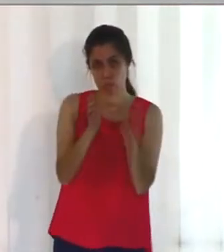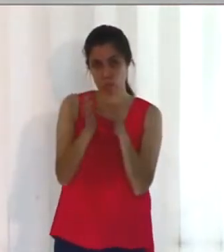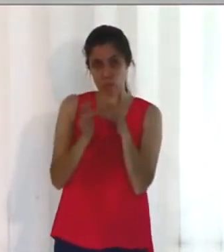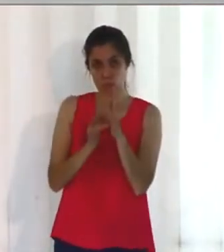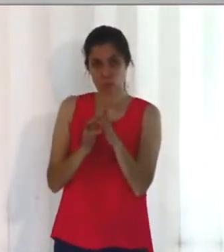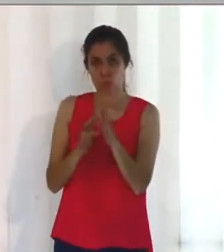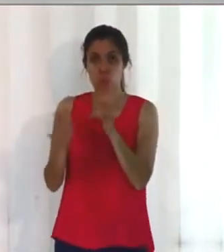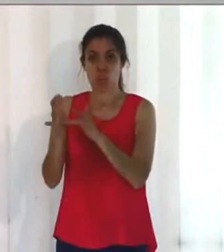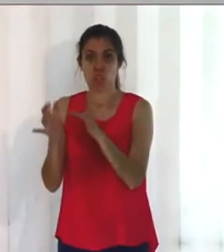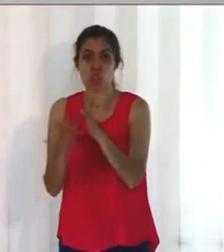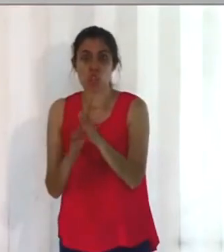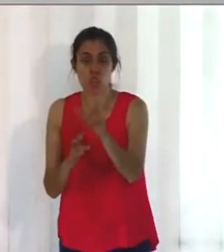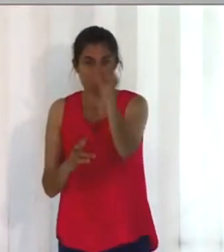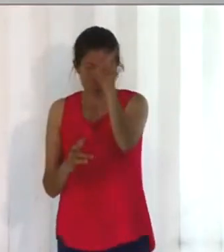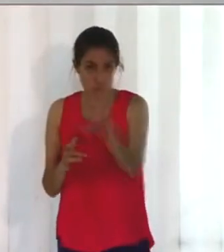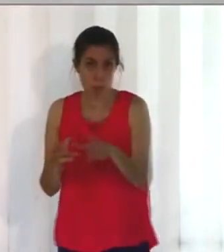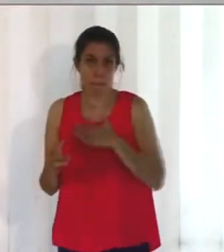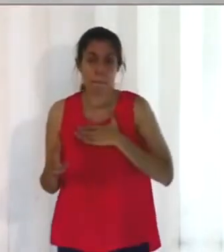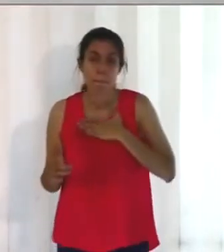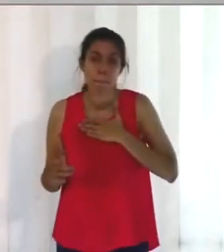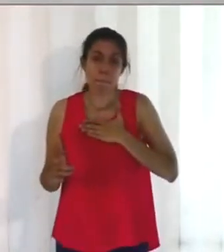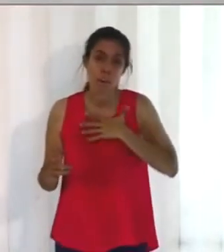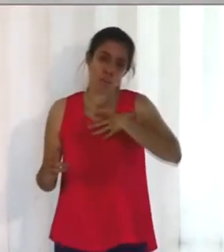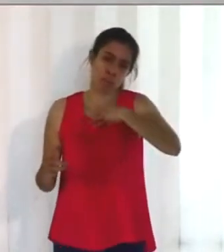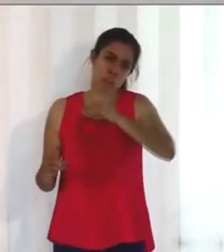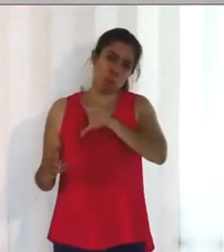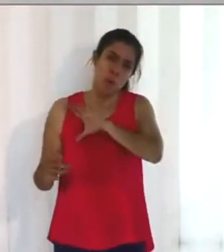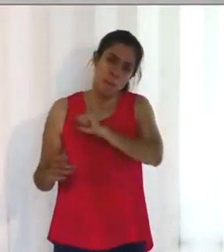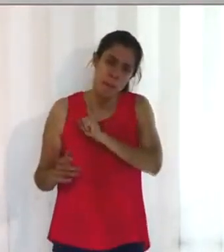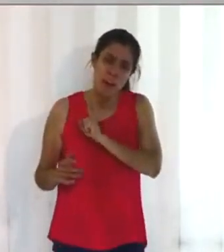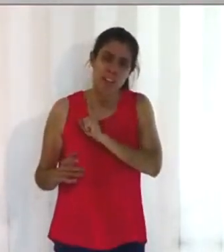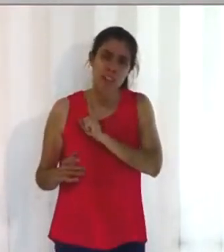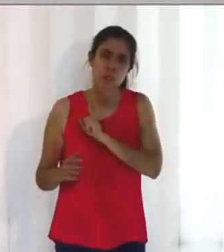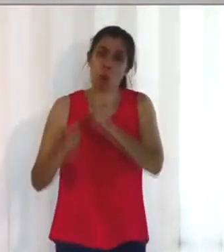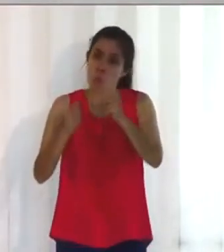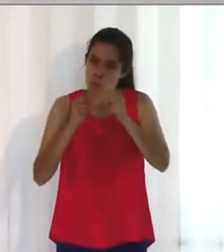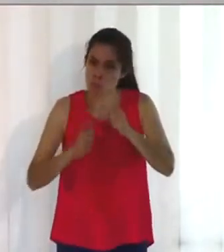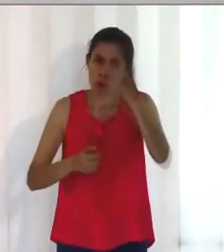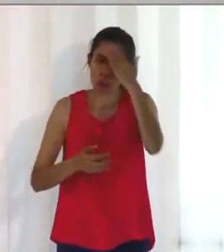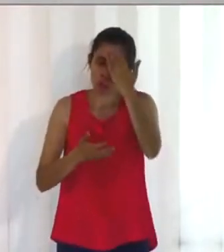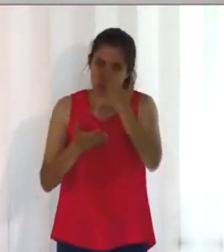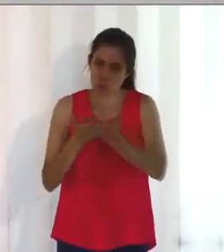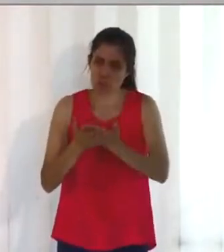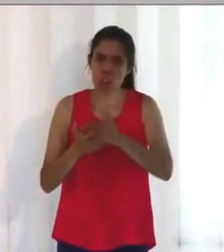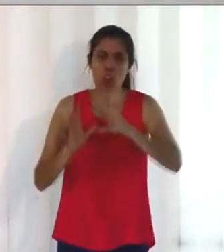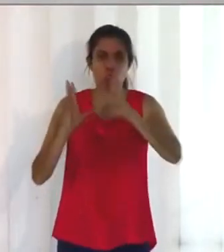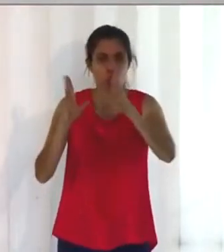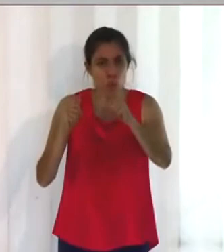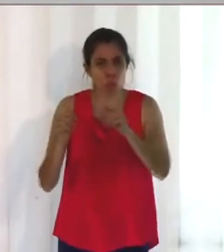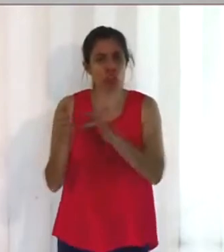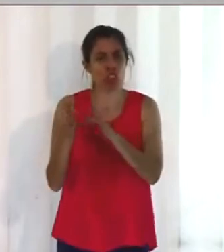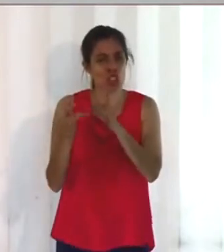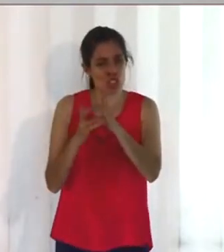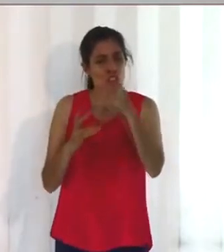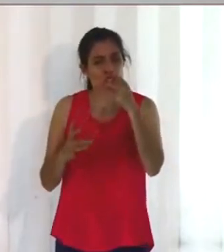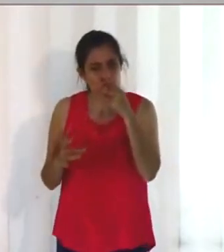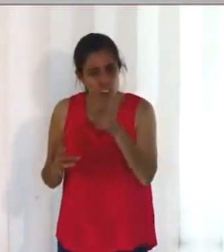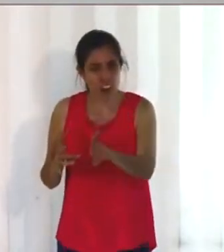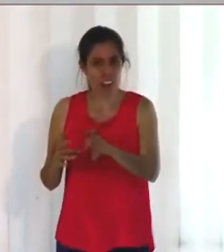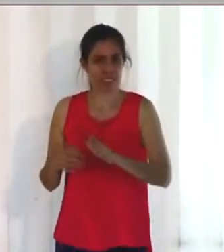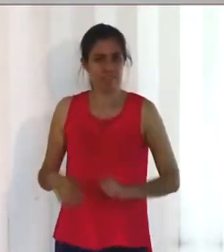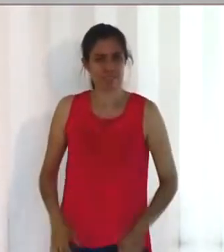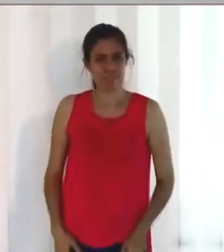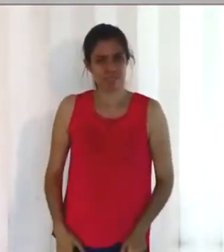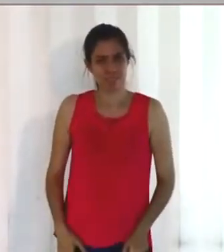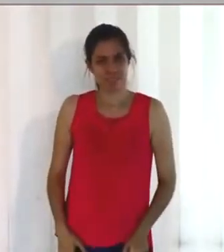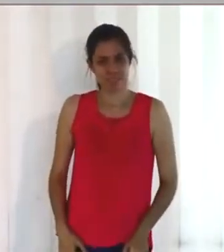ele. Ele é o meu filho. Eu o amo, eu me agrado dele. Agora eu o deixo